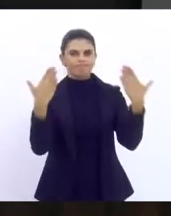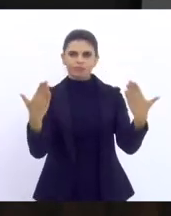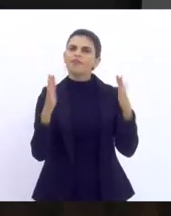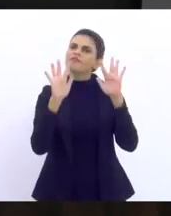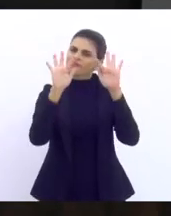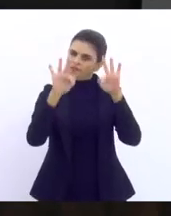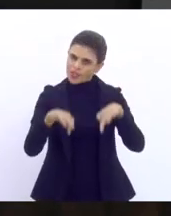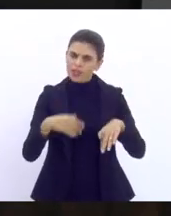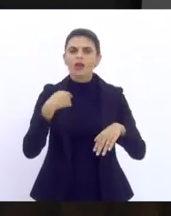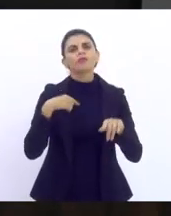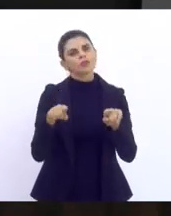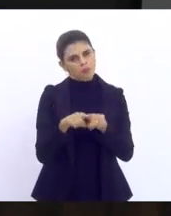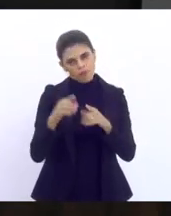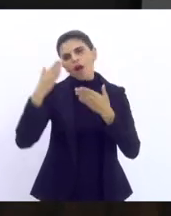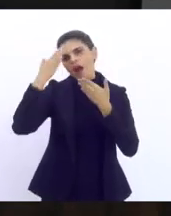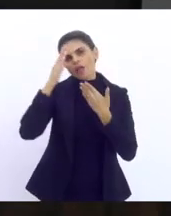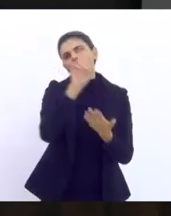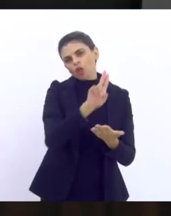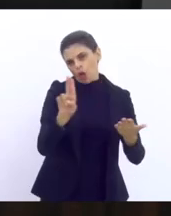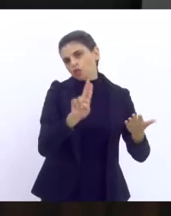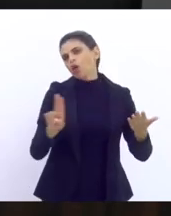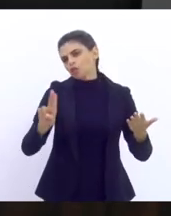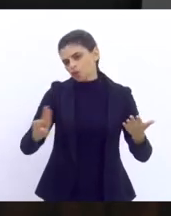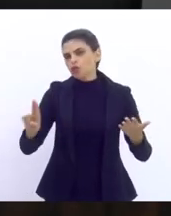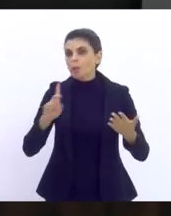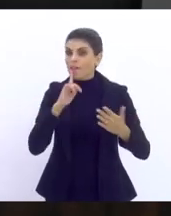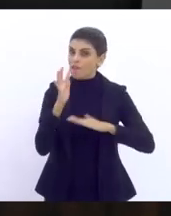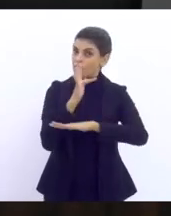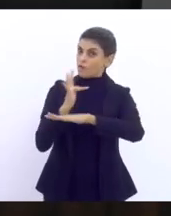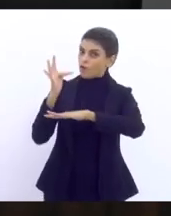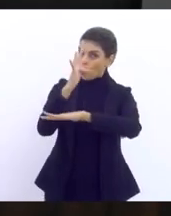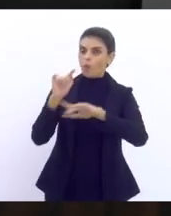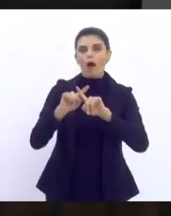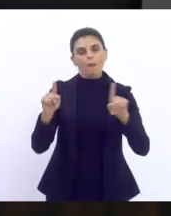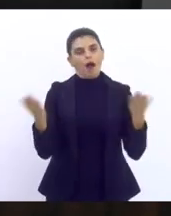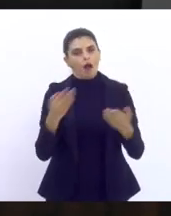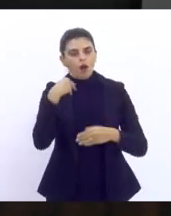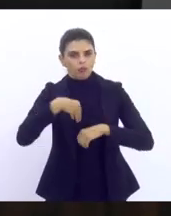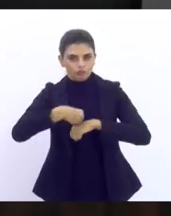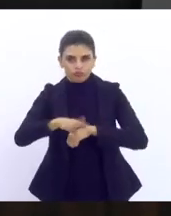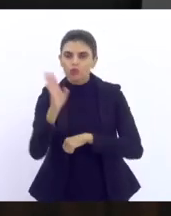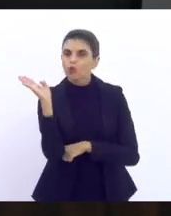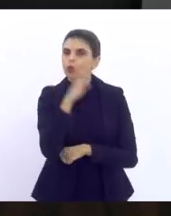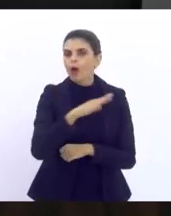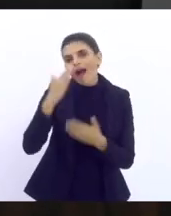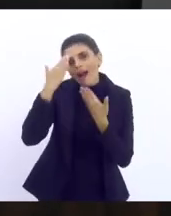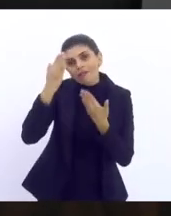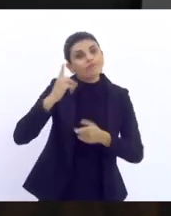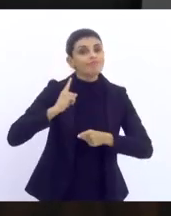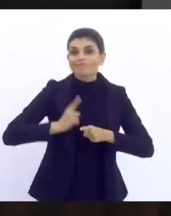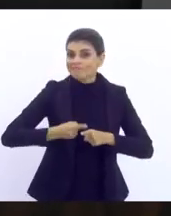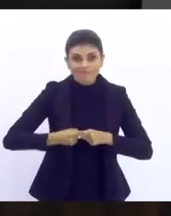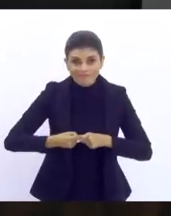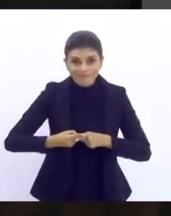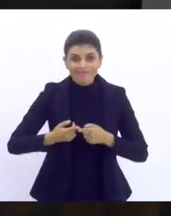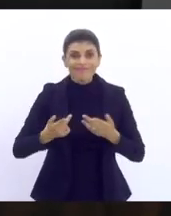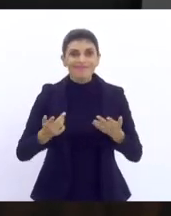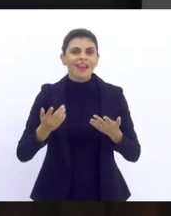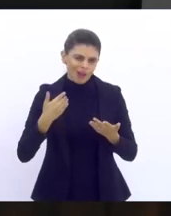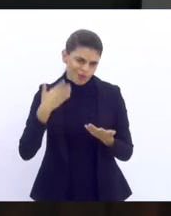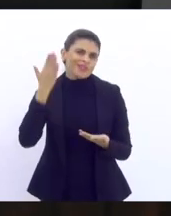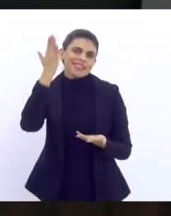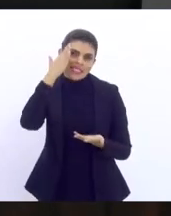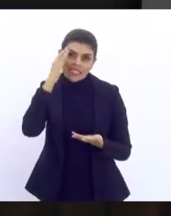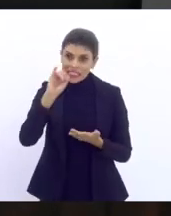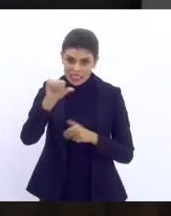estarei fazendo um agradecimento mais formal, mas eu quero já de antemão fazer esse agradecimento, porque eu sei que